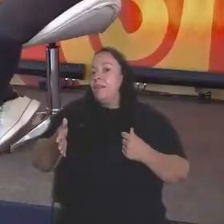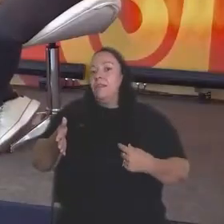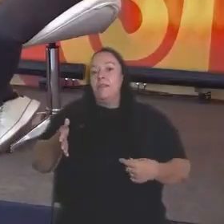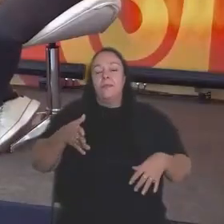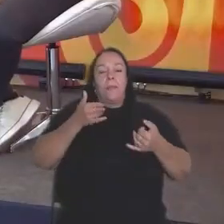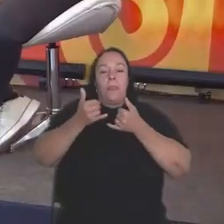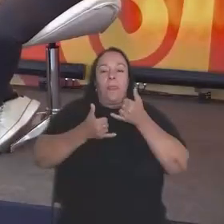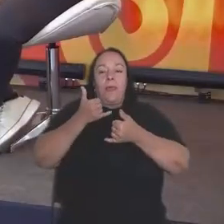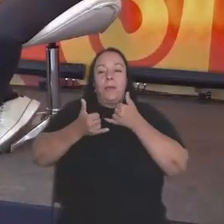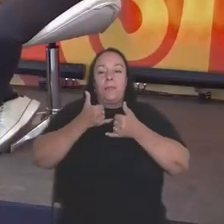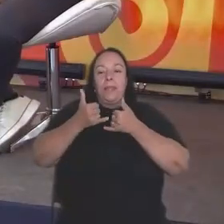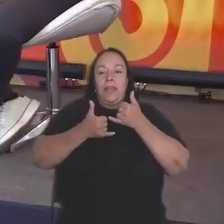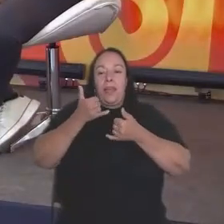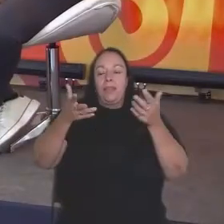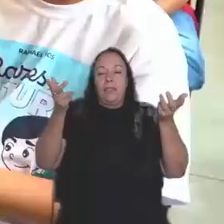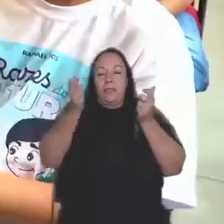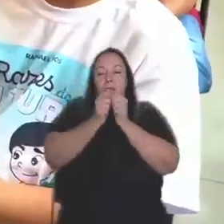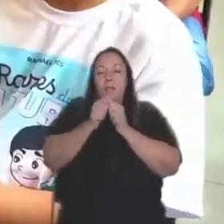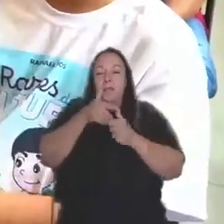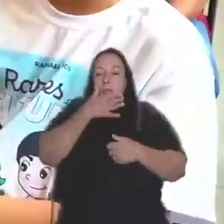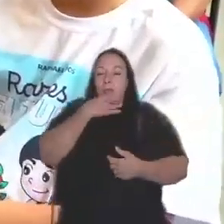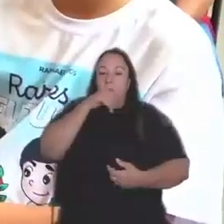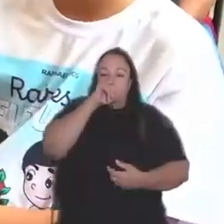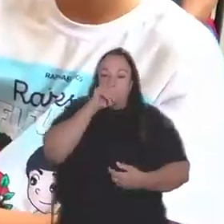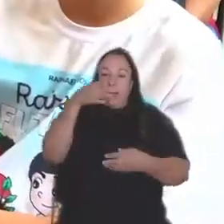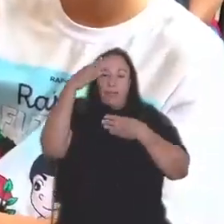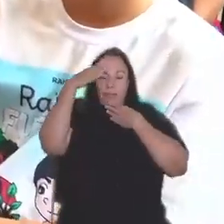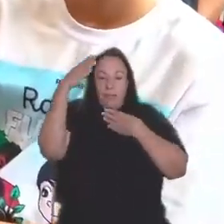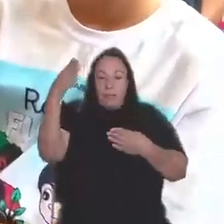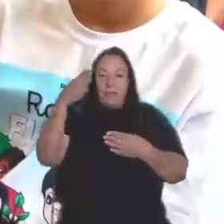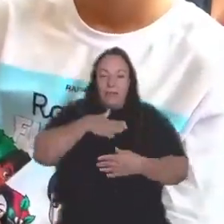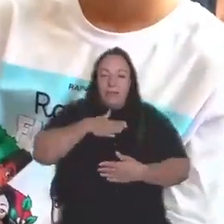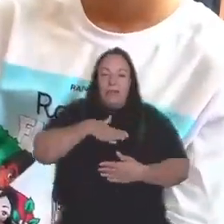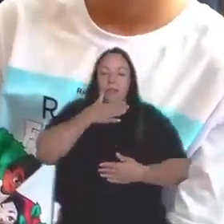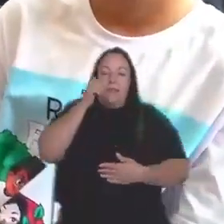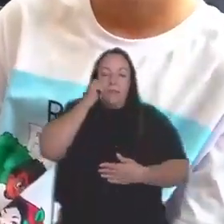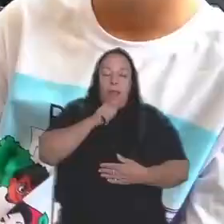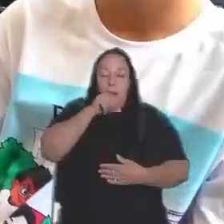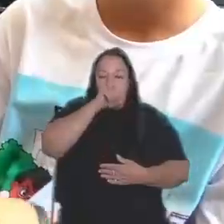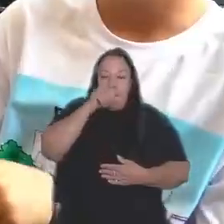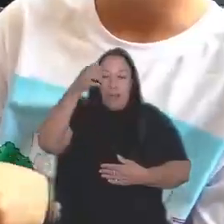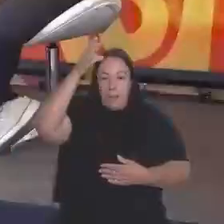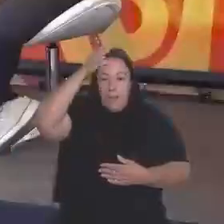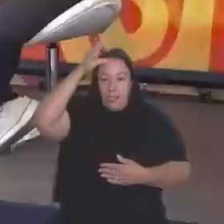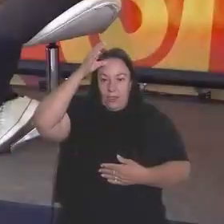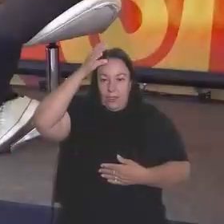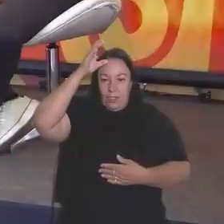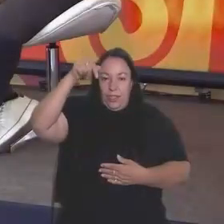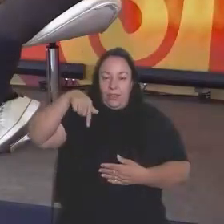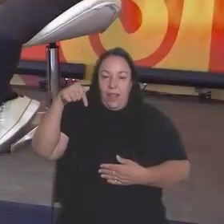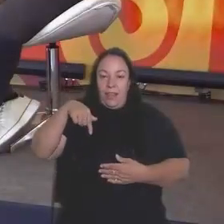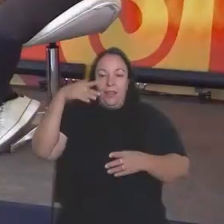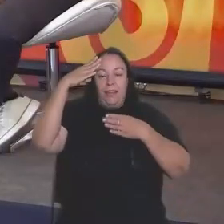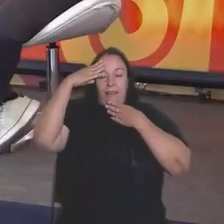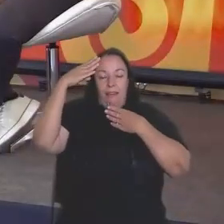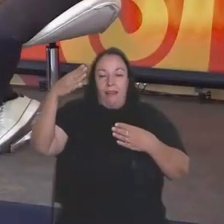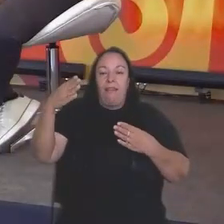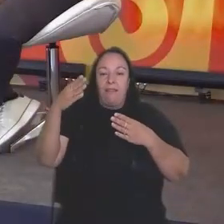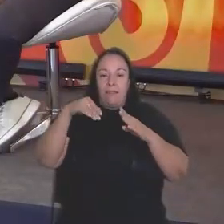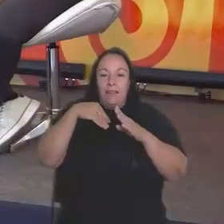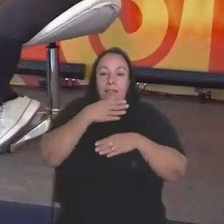umas brincadeiras juntos ali, né? Os pais, agradecer muito, minha mãe, minha tia, a Thaís, que está aqui. Queria